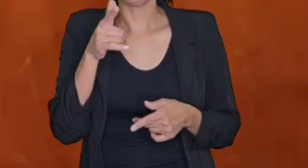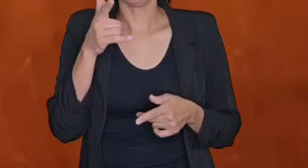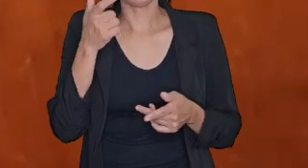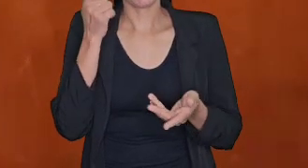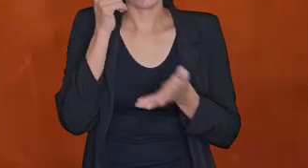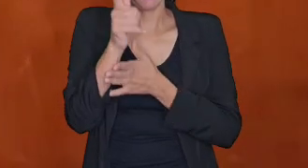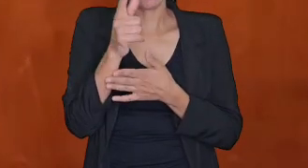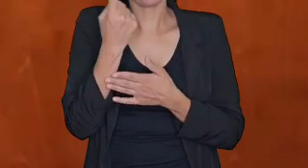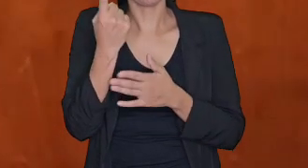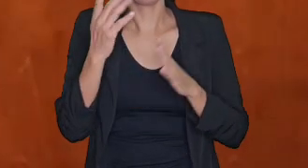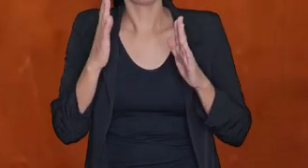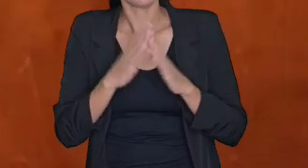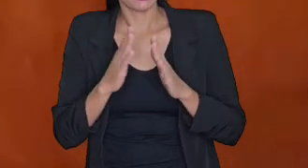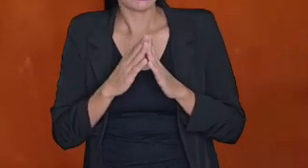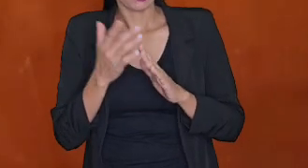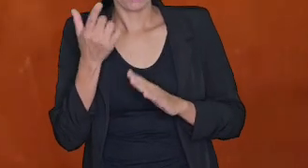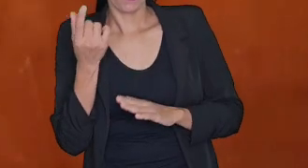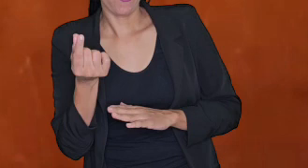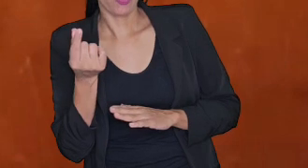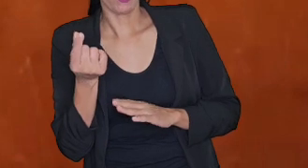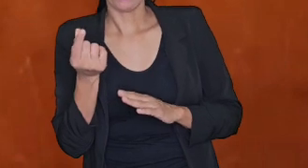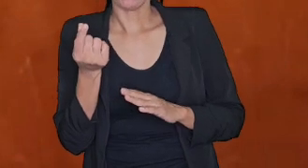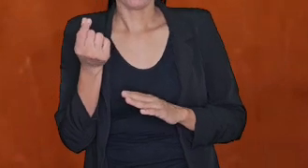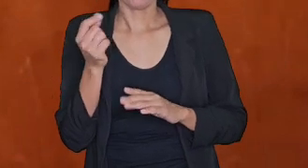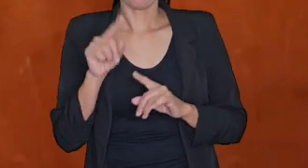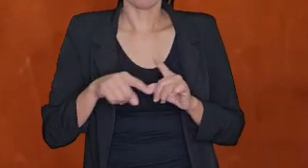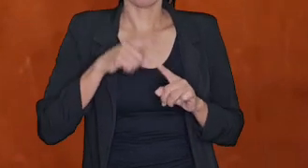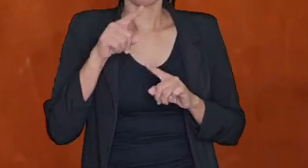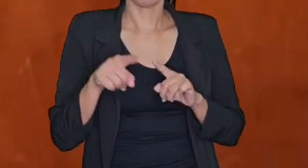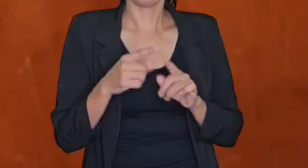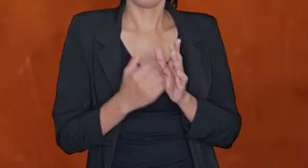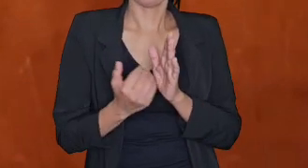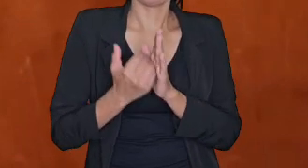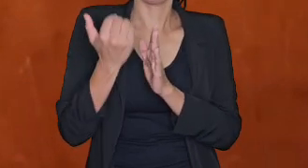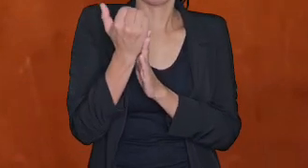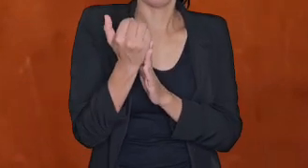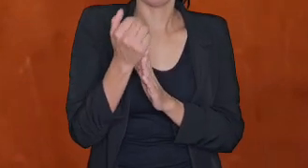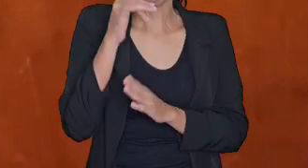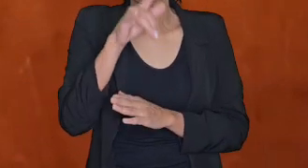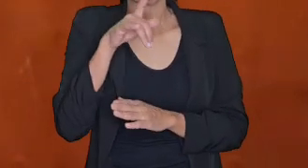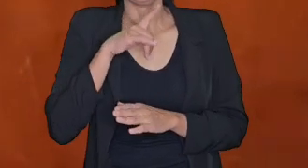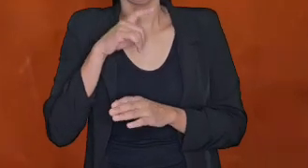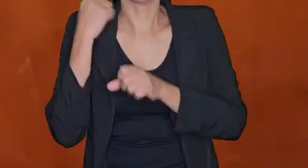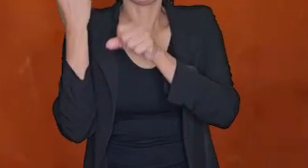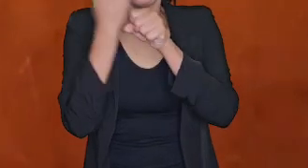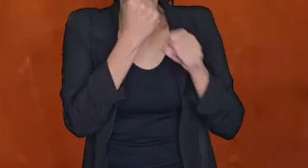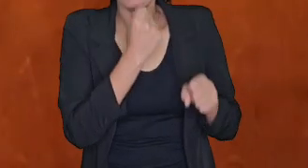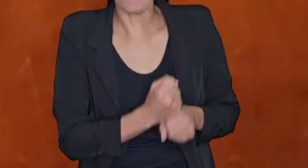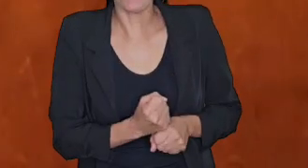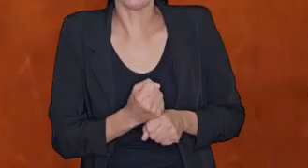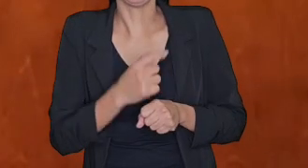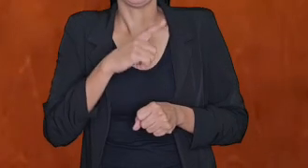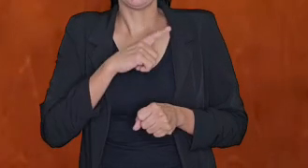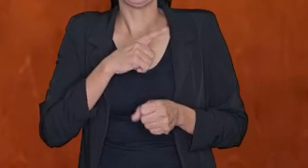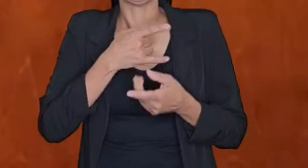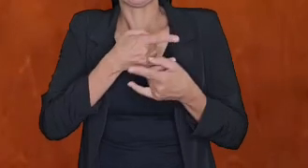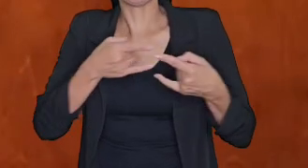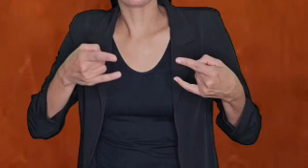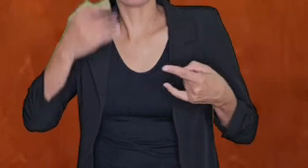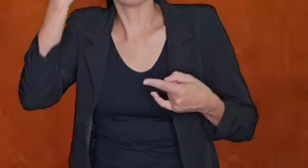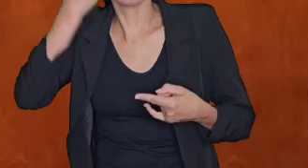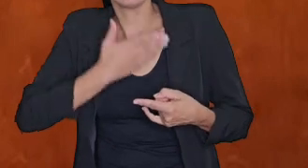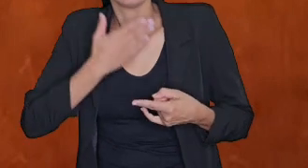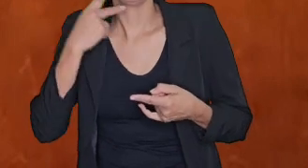é a valorização do bem. Se você comprou um bem com um preço, você não pode ficar atualizando esse valor, a não ser que você